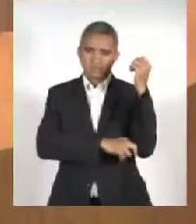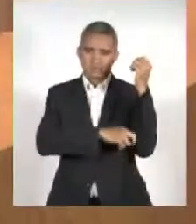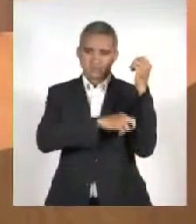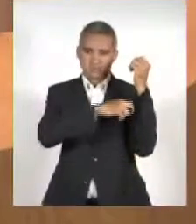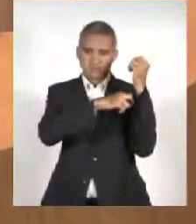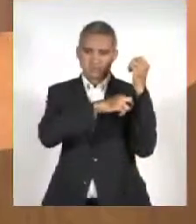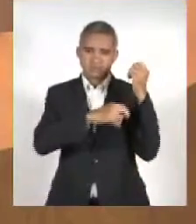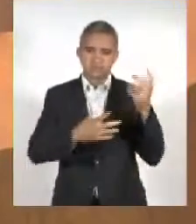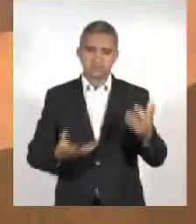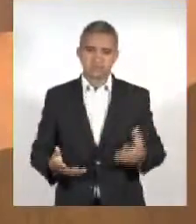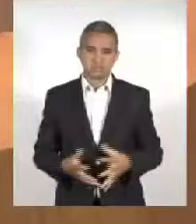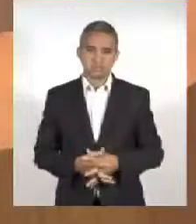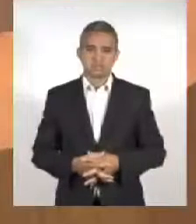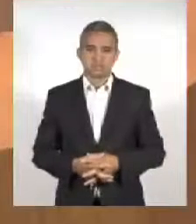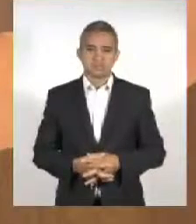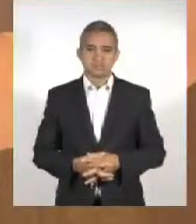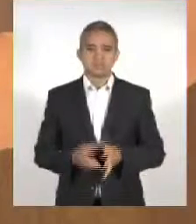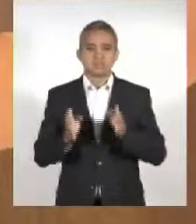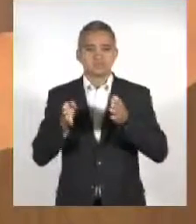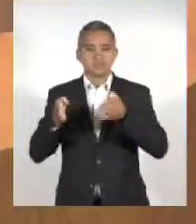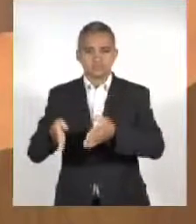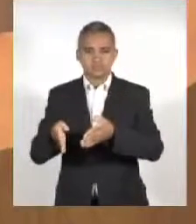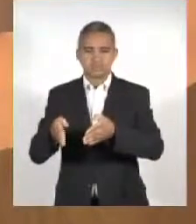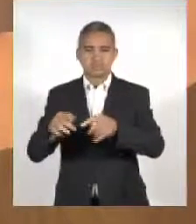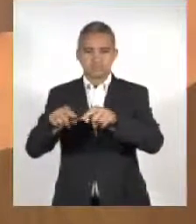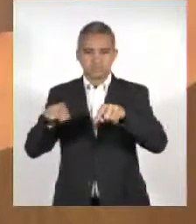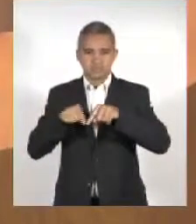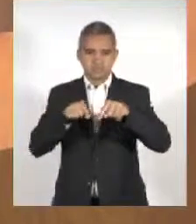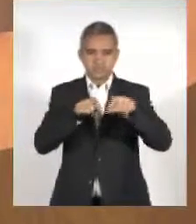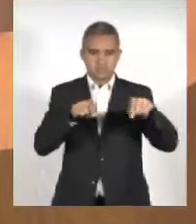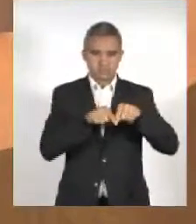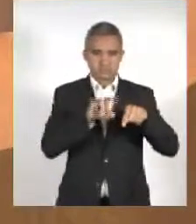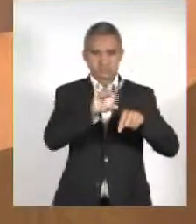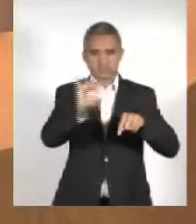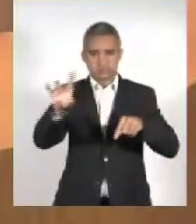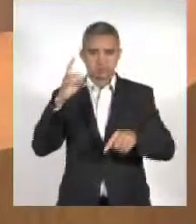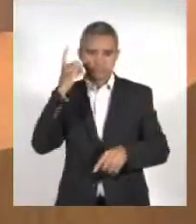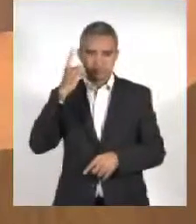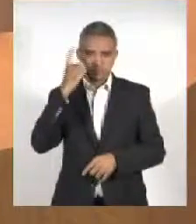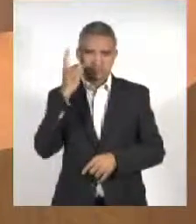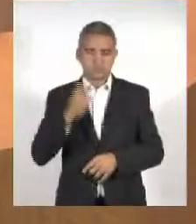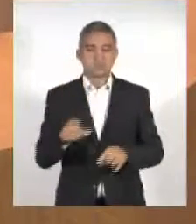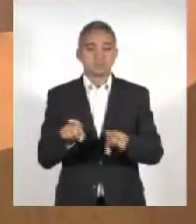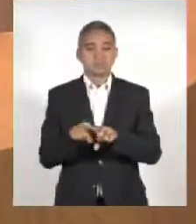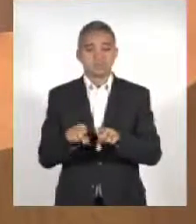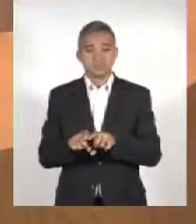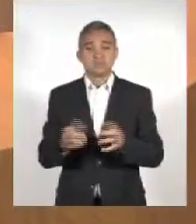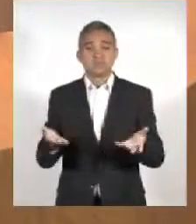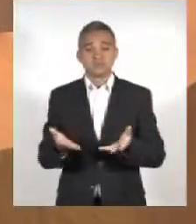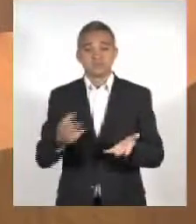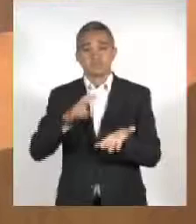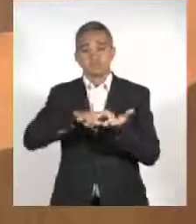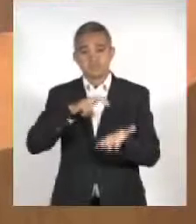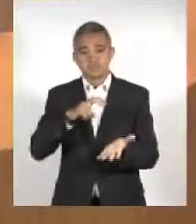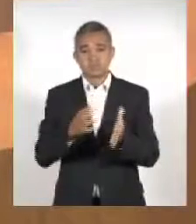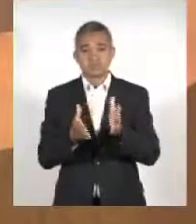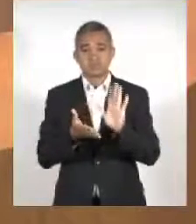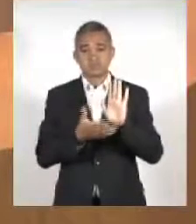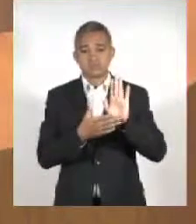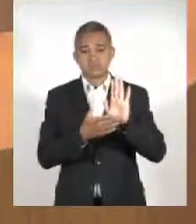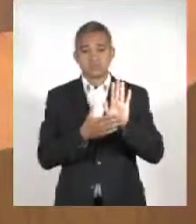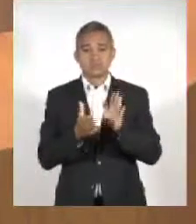para chegar aos nossos gabinetes. E solicitamos também uma proposição na manhã de hoje, solicitando